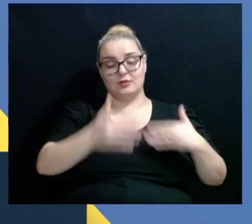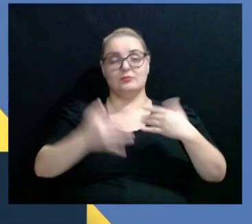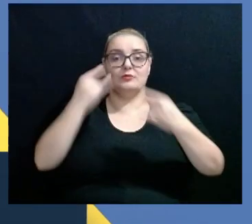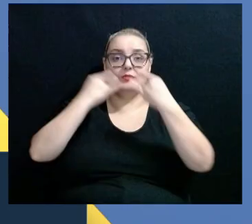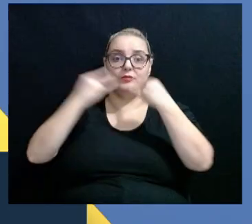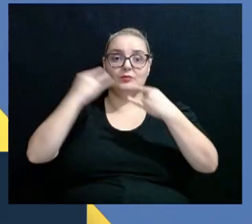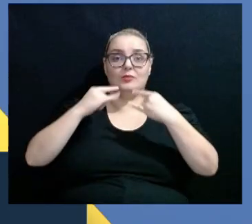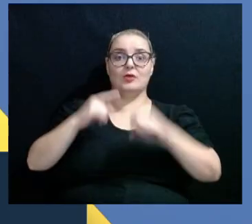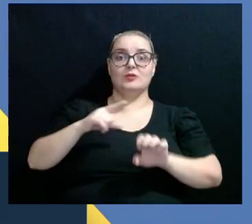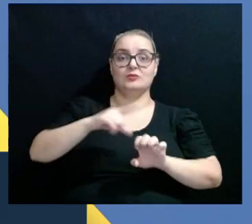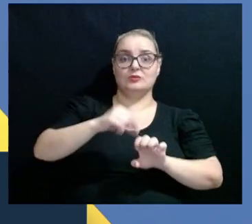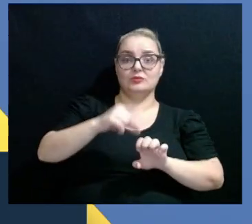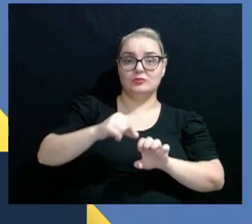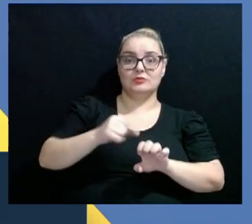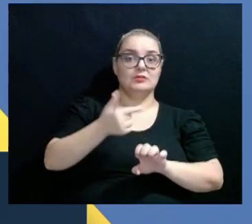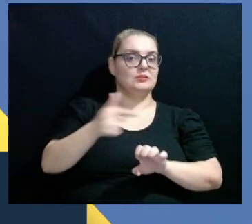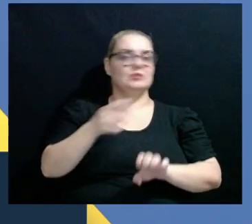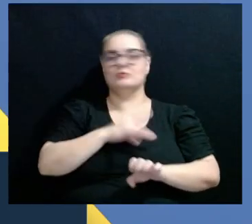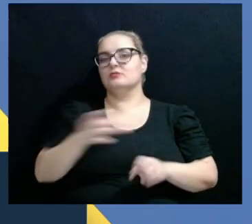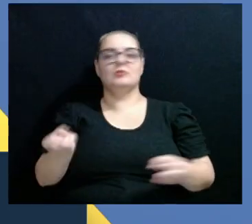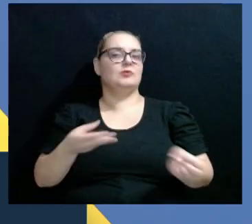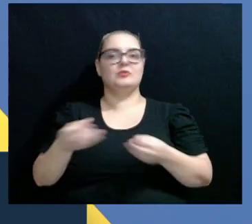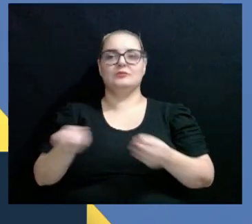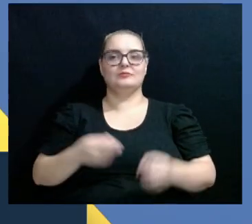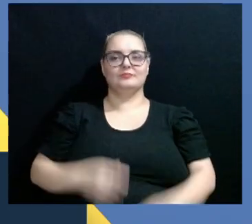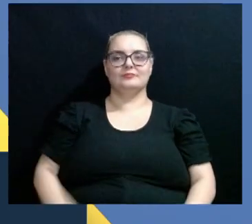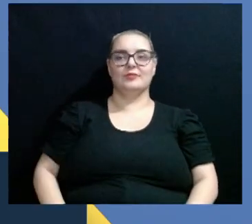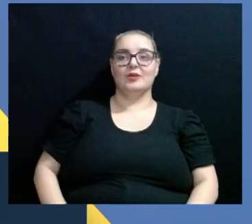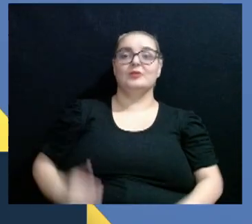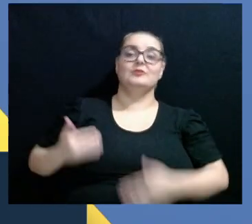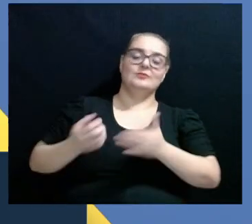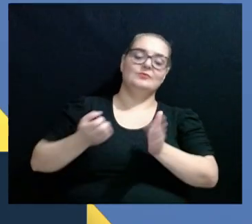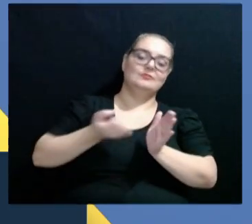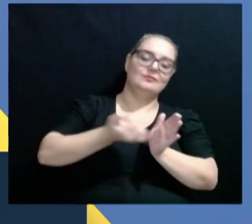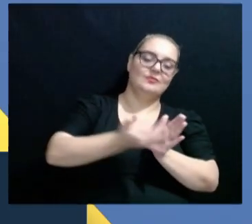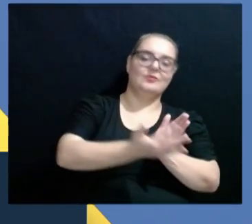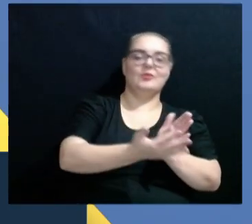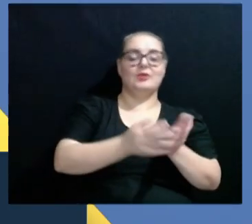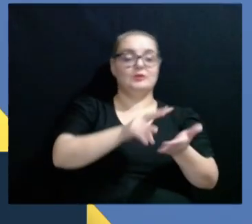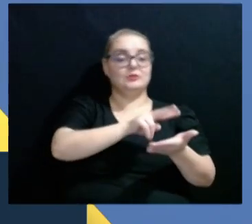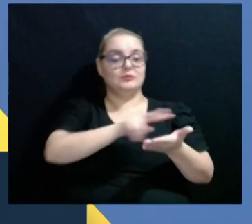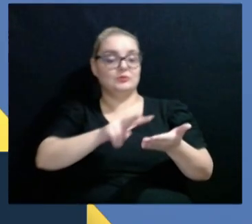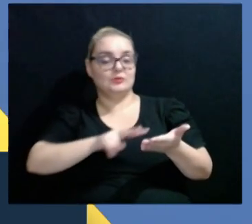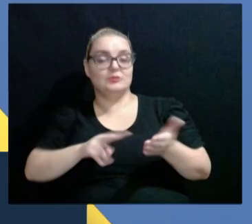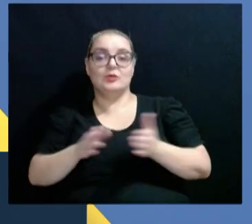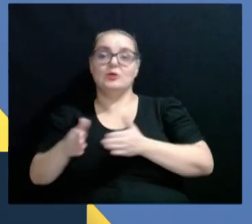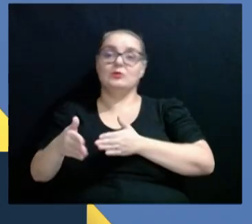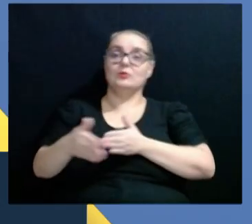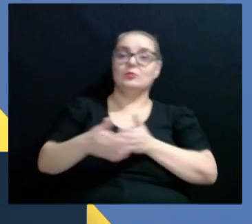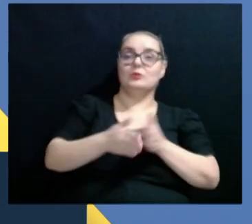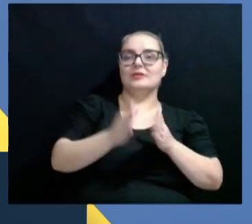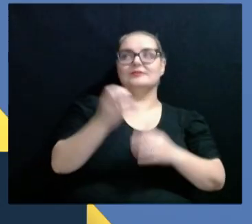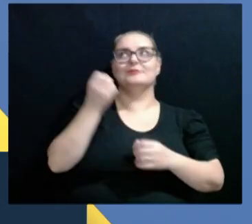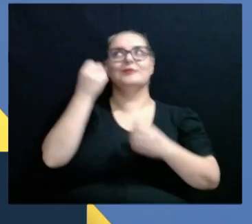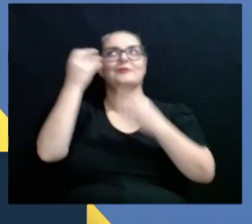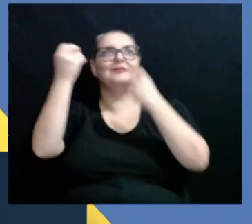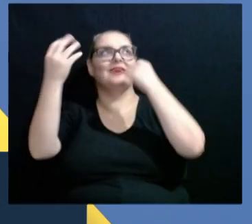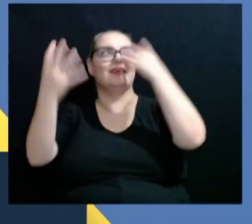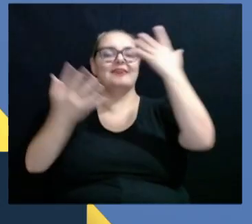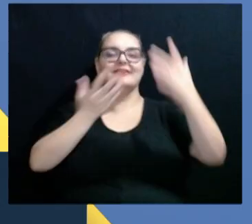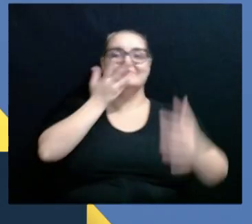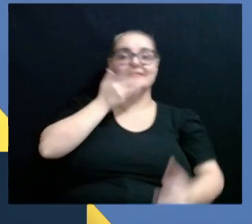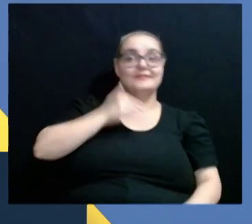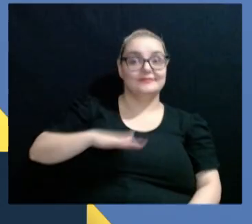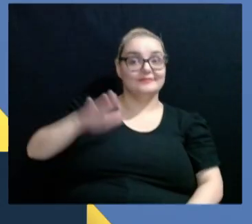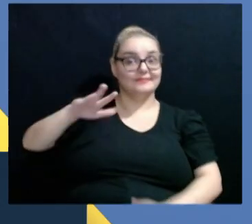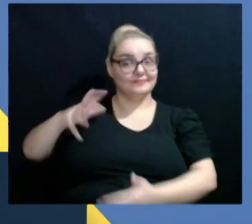a trajetória inspiradora de um empreendedor que não tem medo de inovar. Ao longo das páginas, o leitor é conduzido em uma viagem